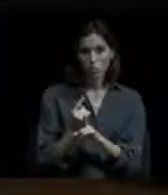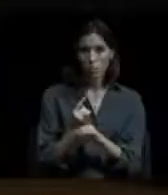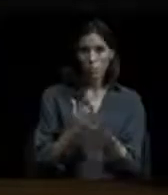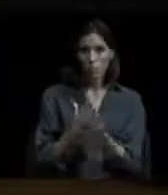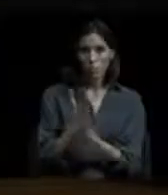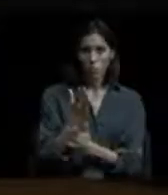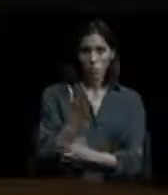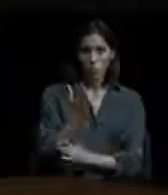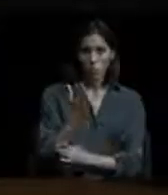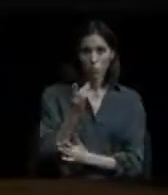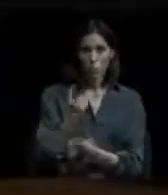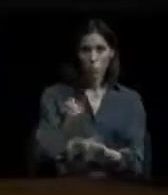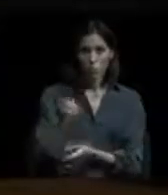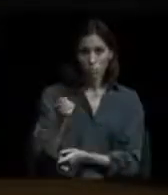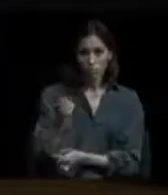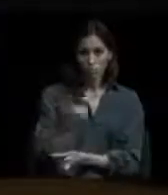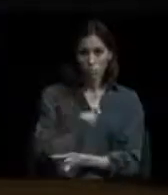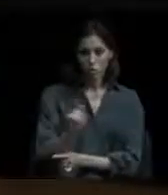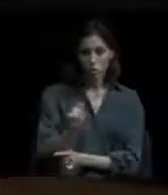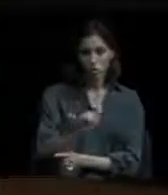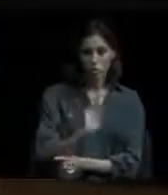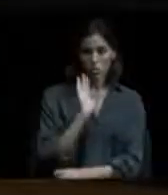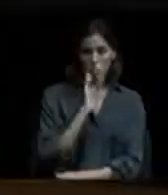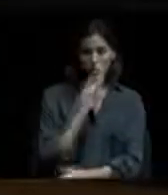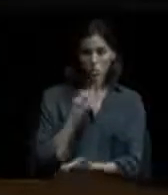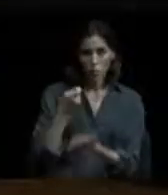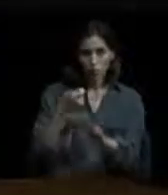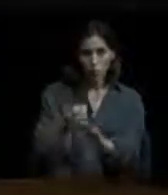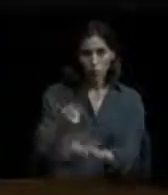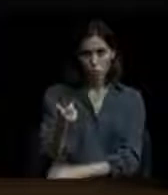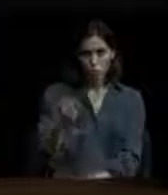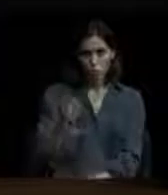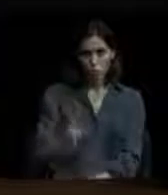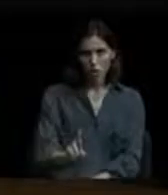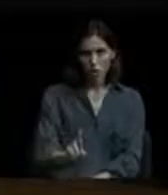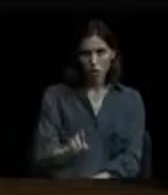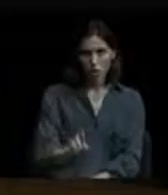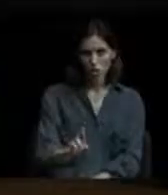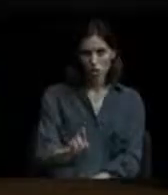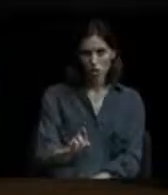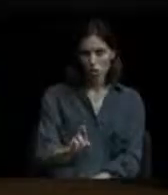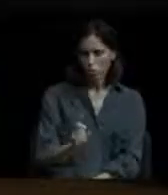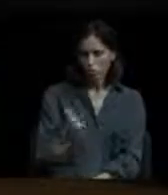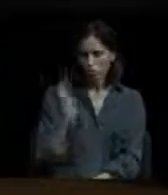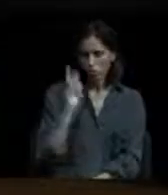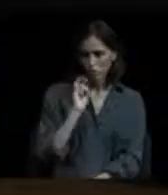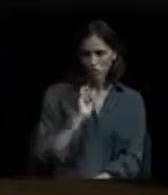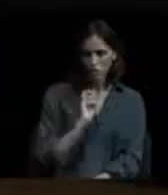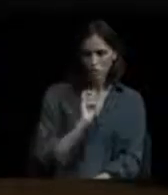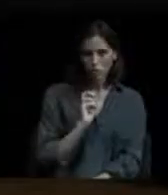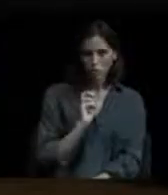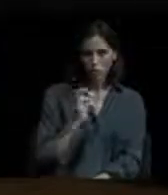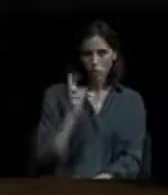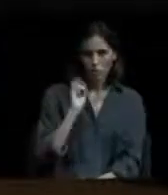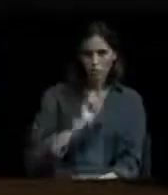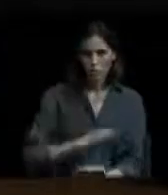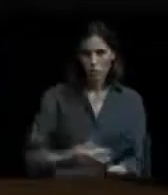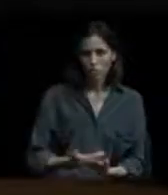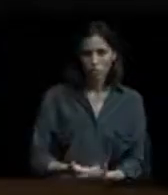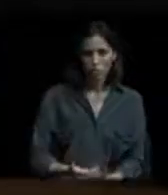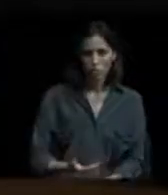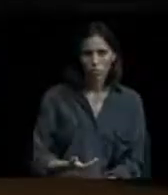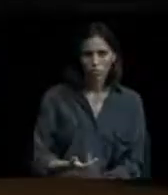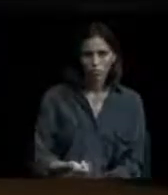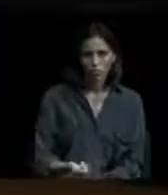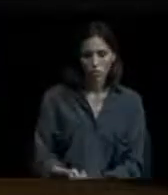prestação de socorro às populações não pode estar dependente do pagamento de uma taxa, pois compete ao Estado responsabilizar-se pela promoção das medidas de proteção